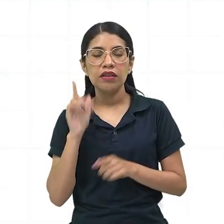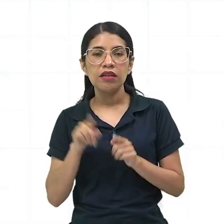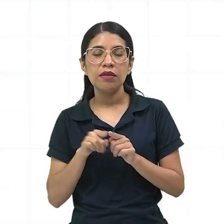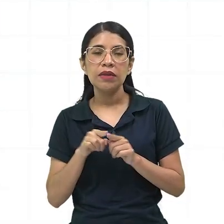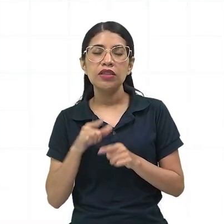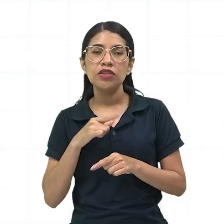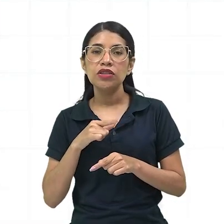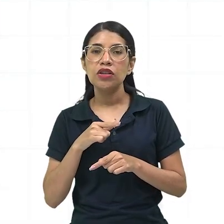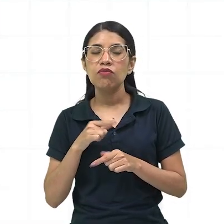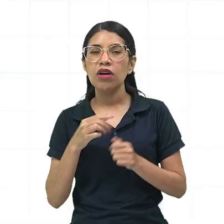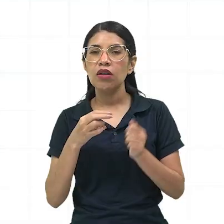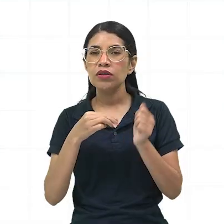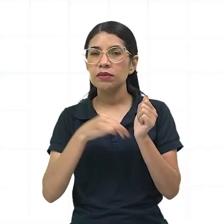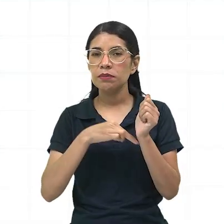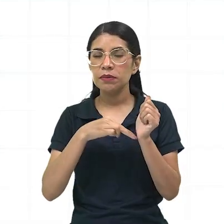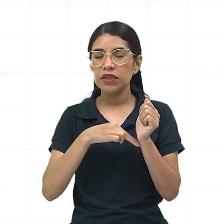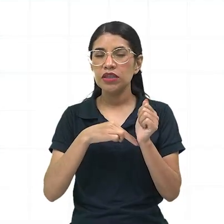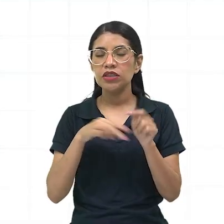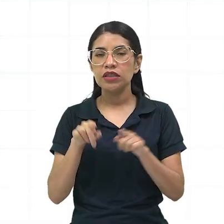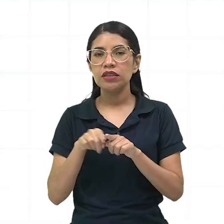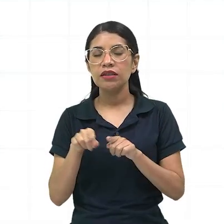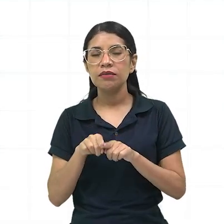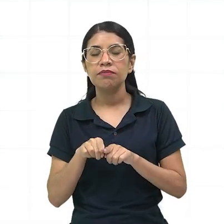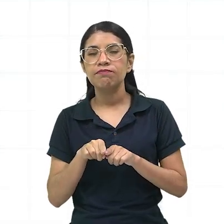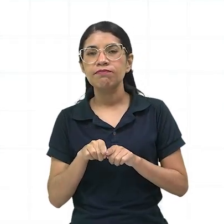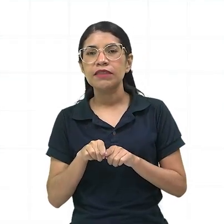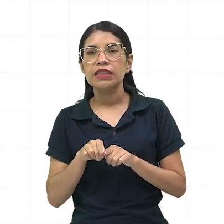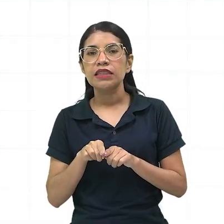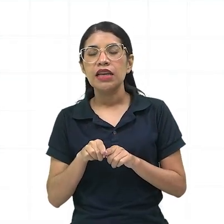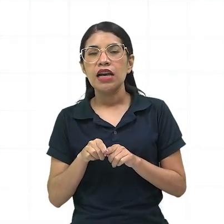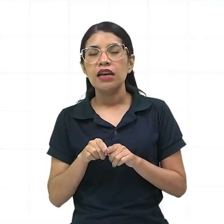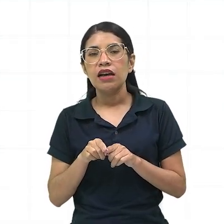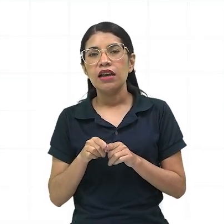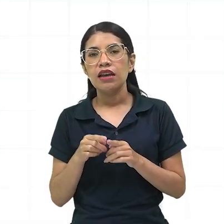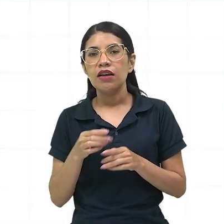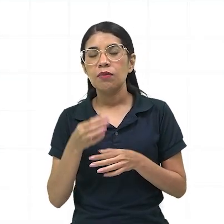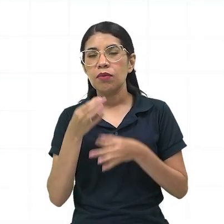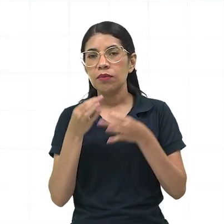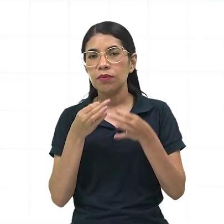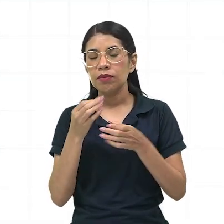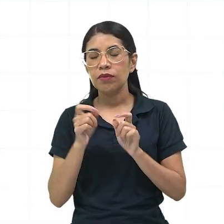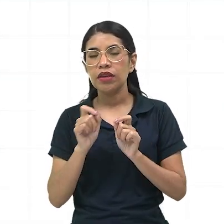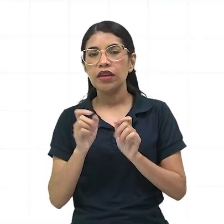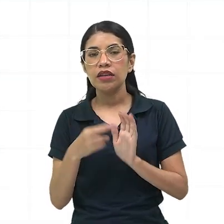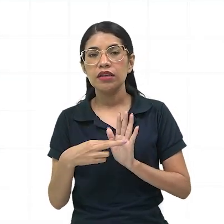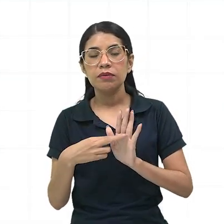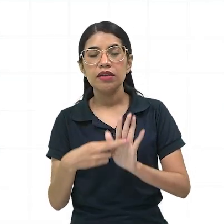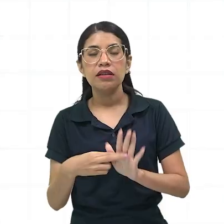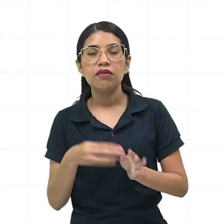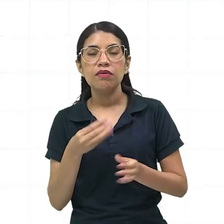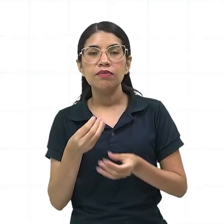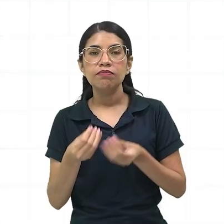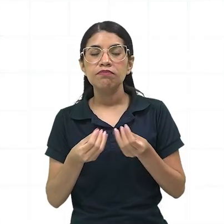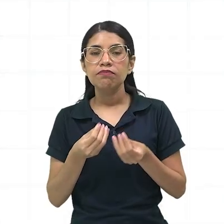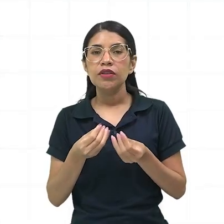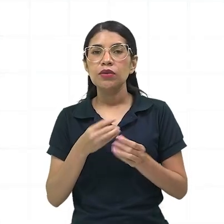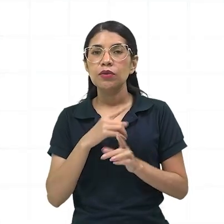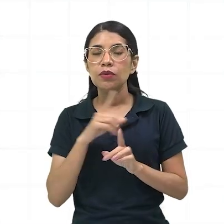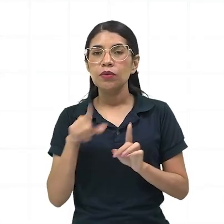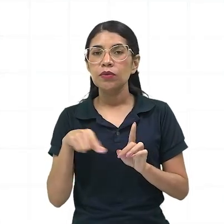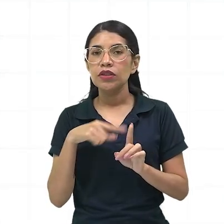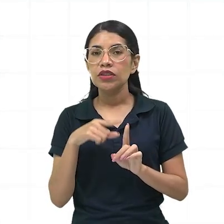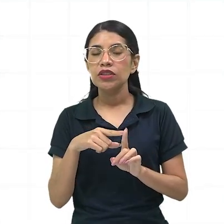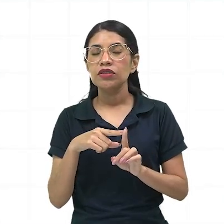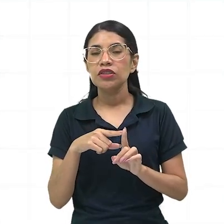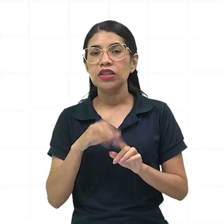caráter místico, né? Existe uma tendência aí que nos faz pensar que eles faziam essas representações com a intenção